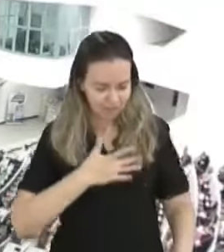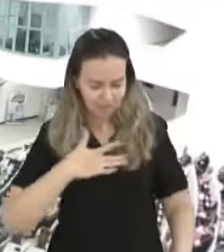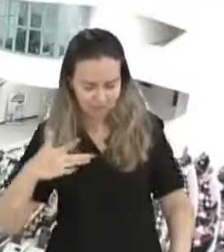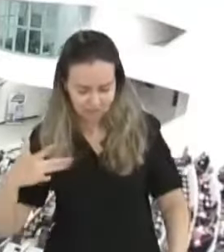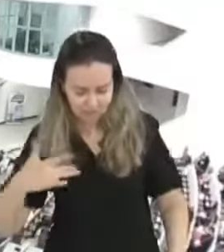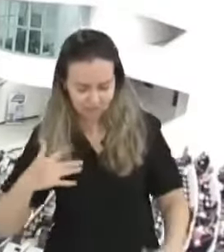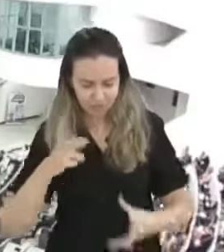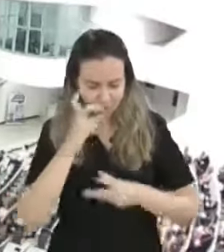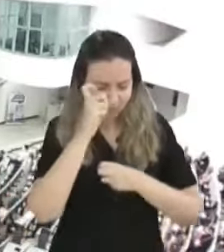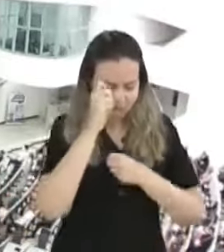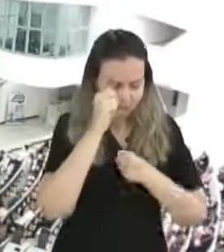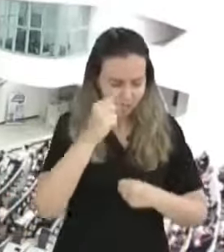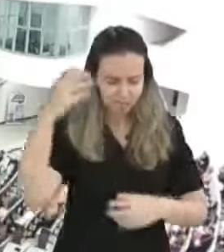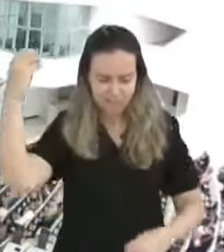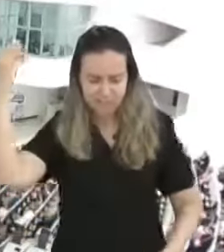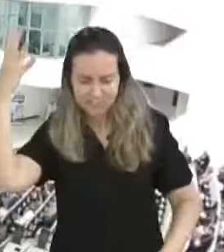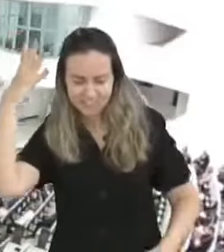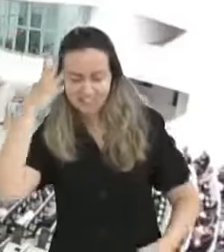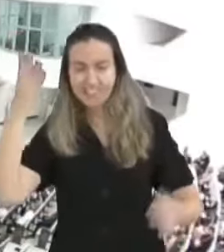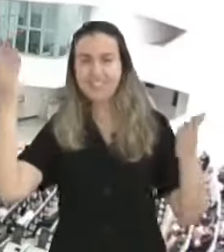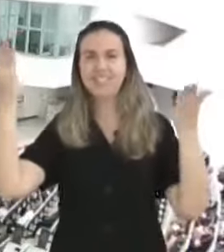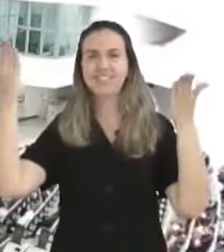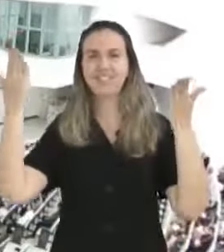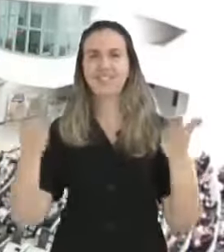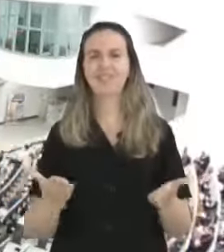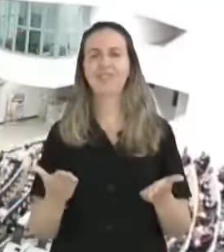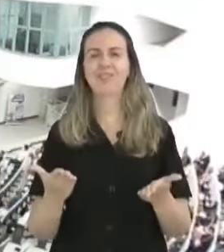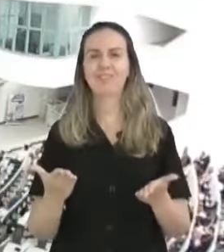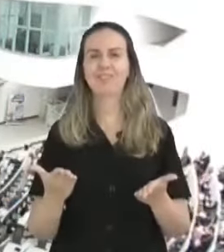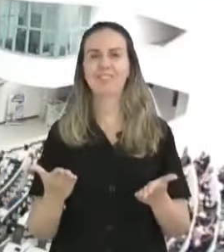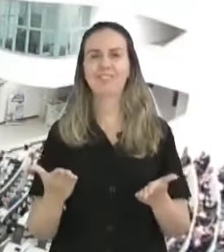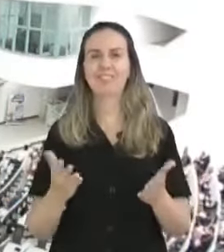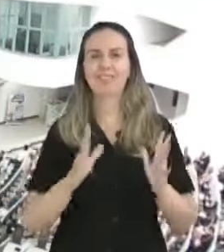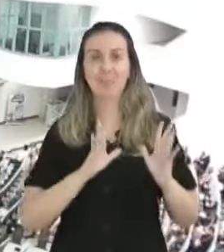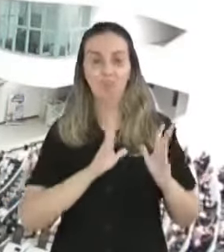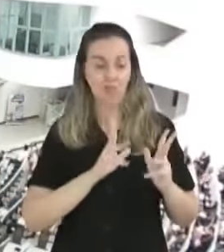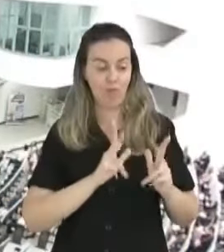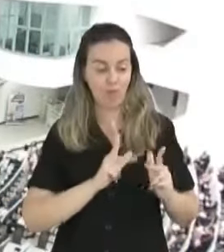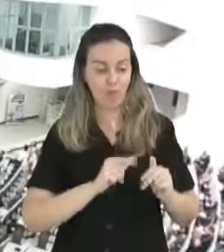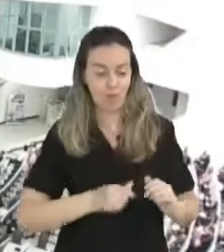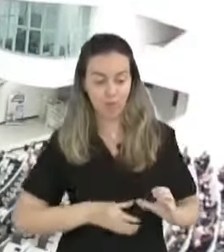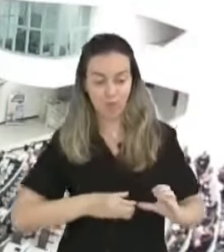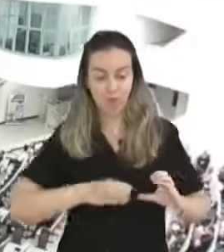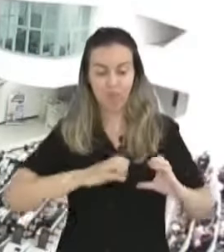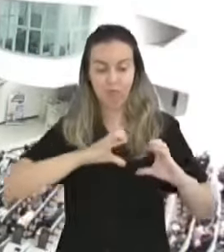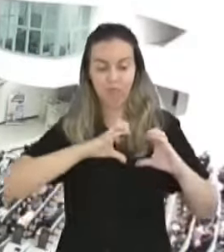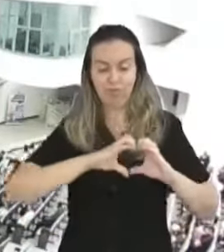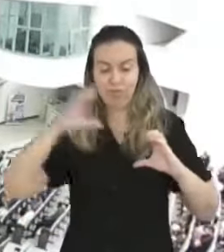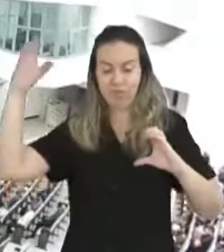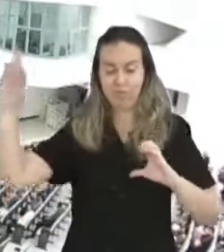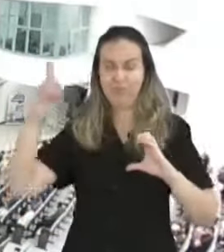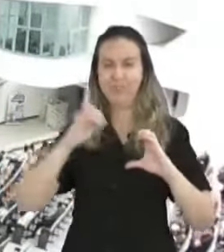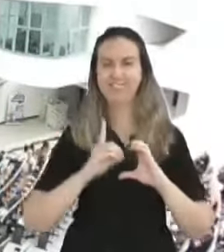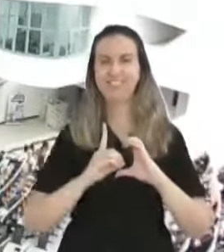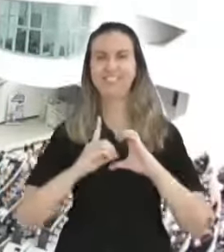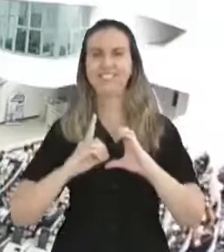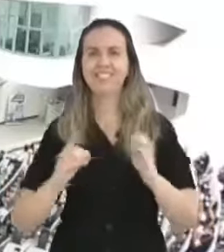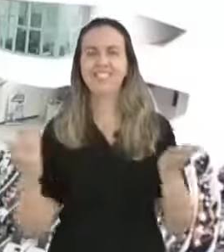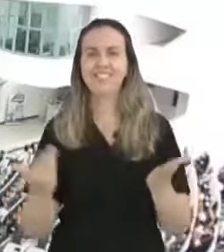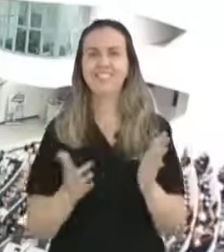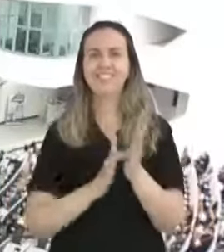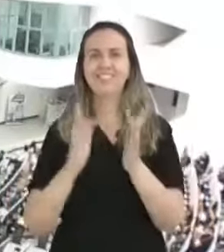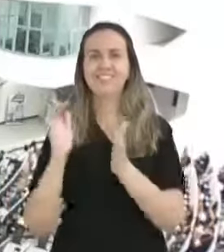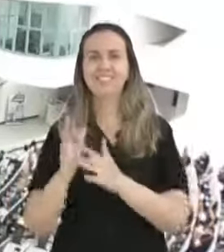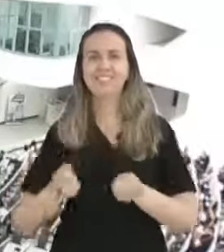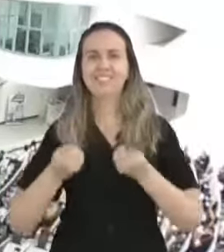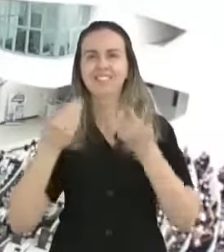renovadas. Uracanda me andará barraia. Elas foram renovadas sem prazo de validade, não tem prazo